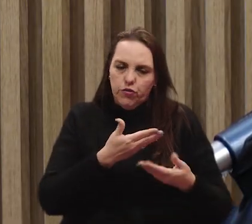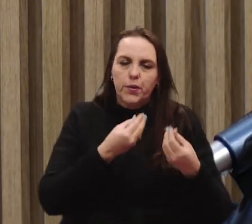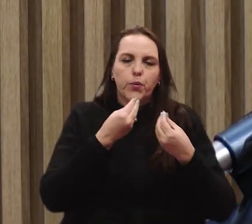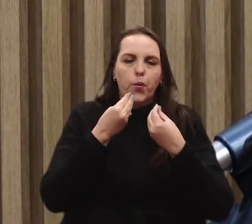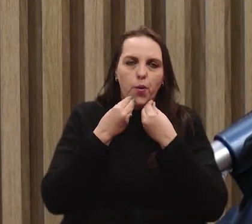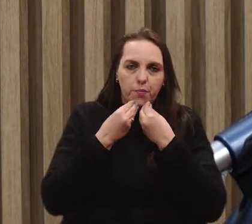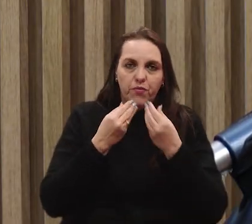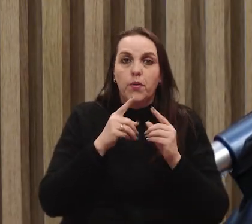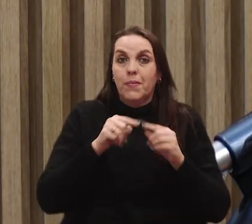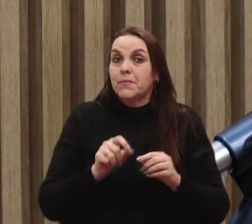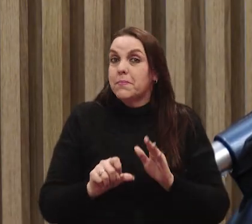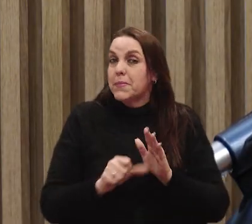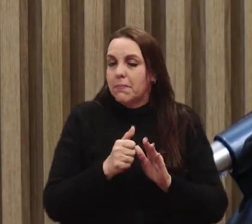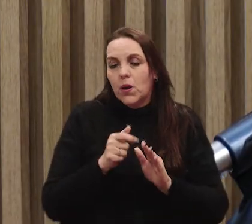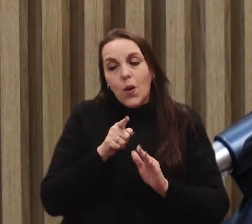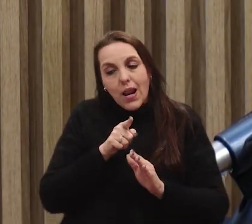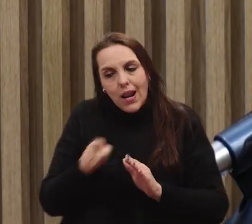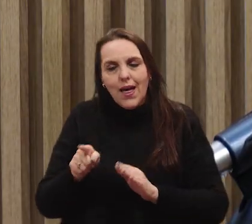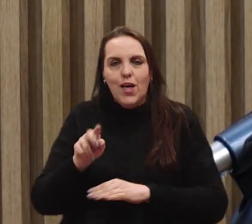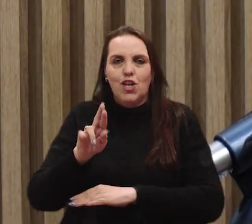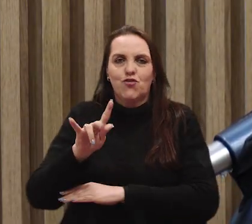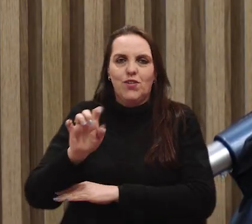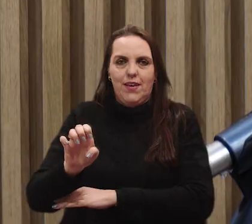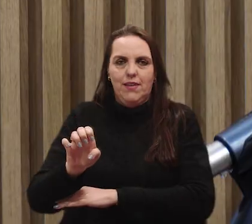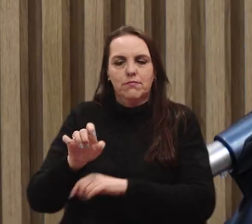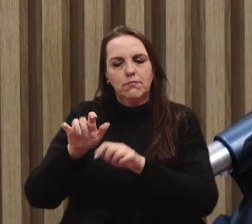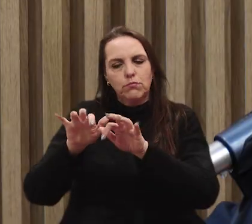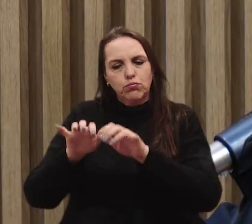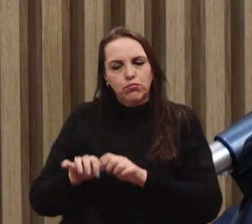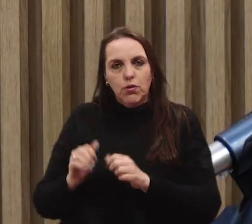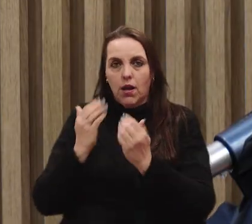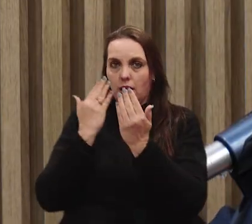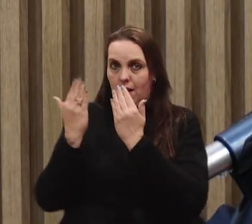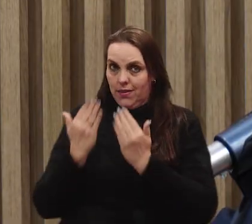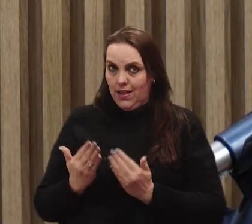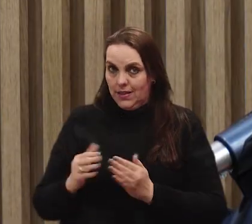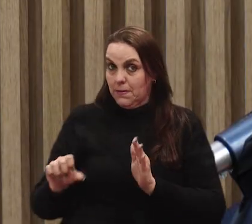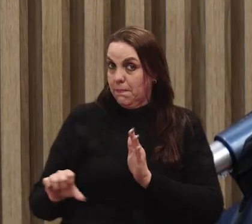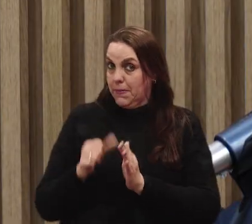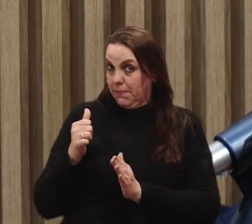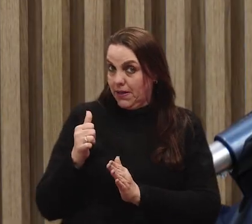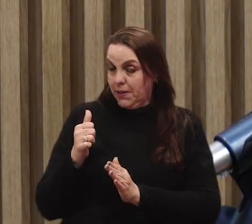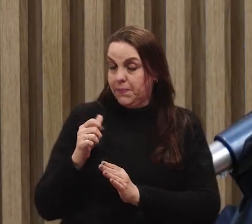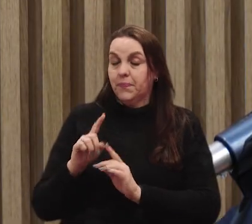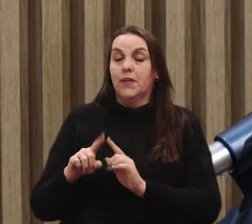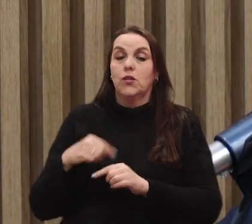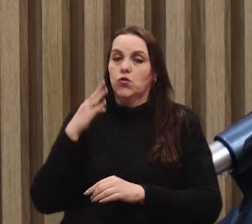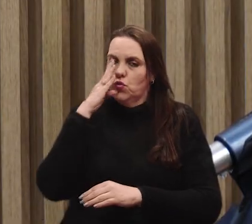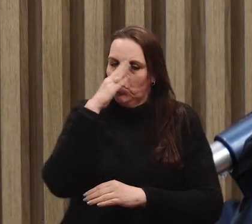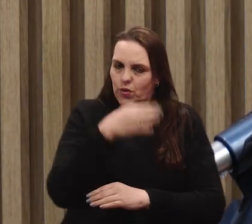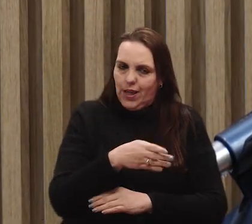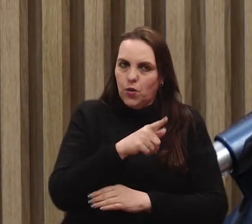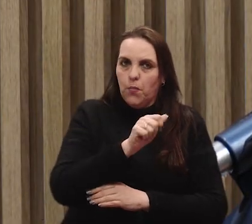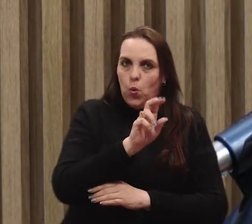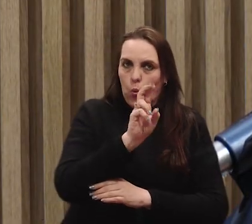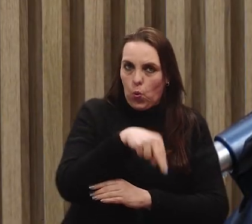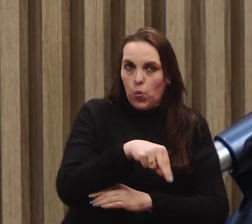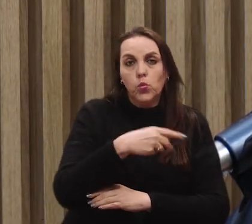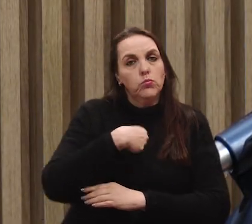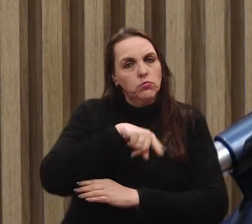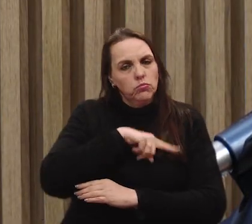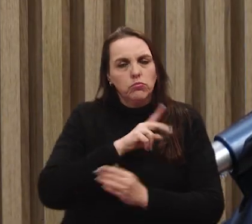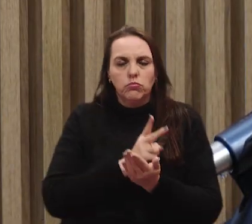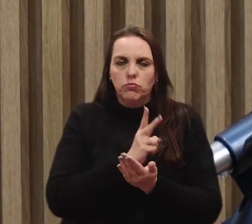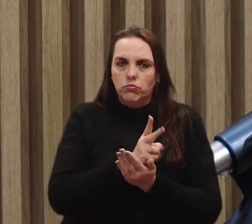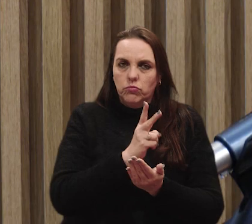gente instrui que ela abra primeiro lá, porque daí eles já fazem uma primeira análise. Mas, se for direto no PROCON, a